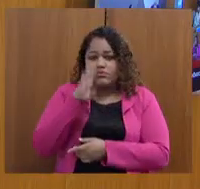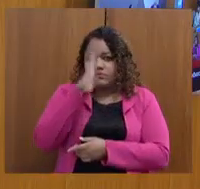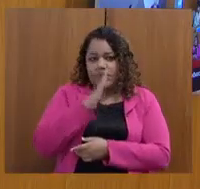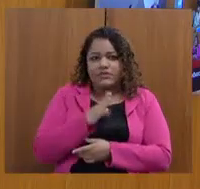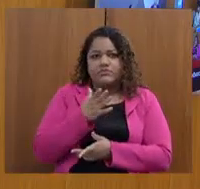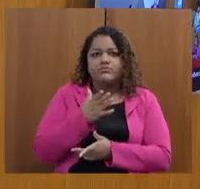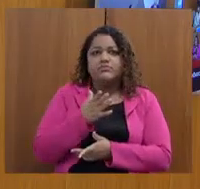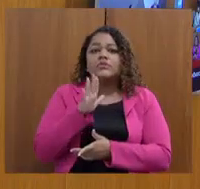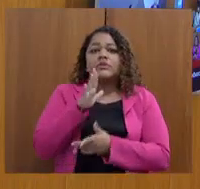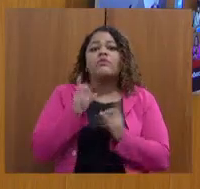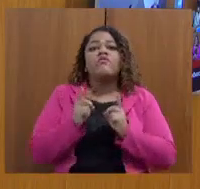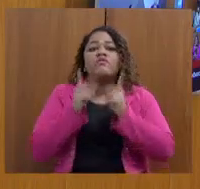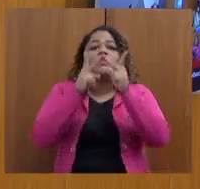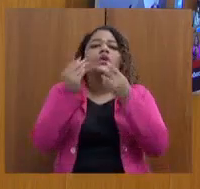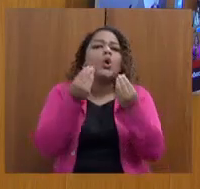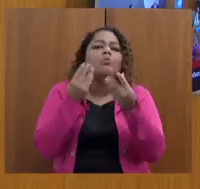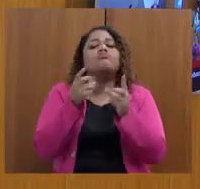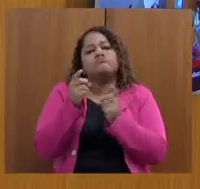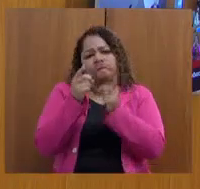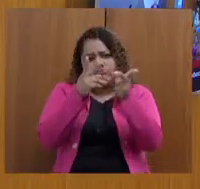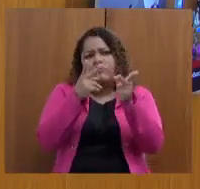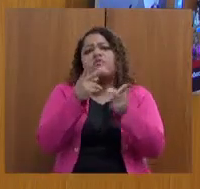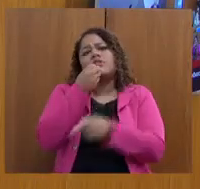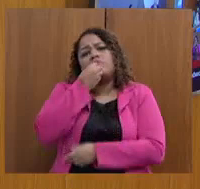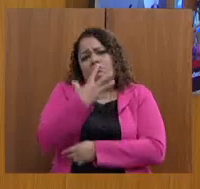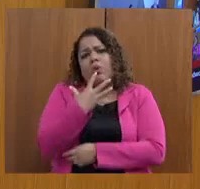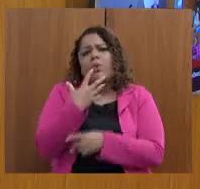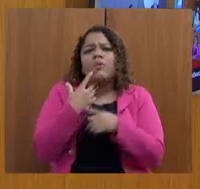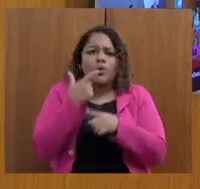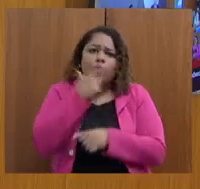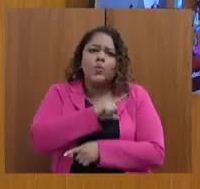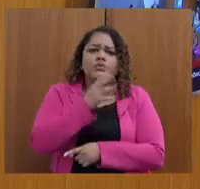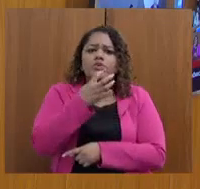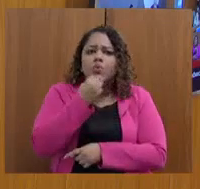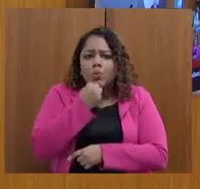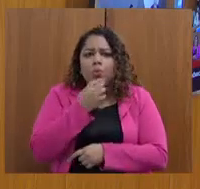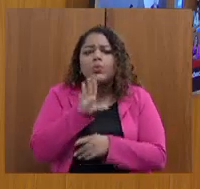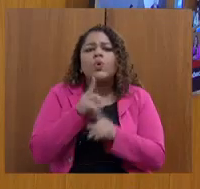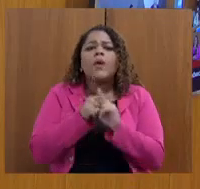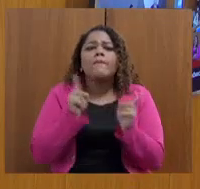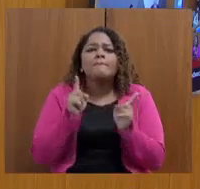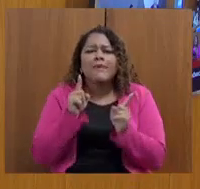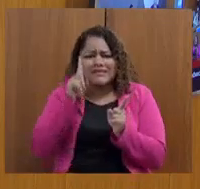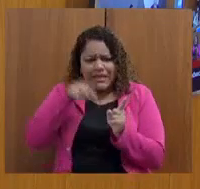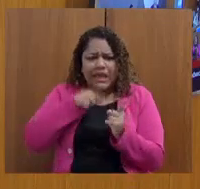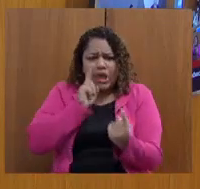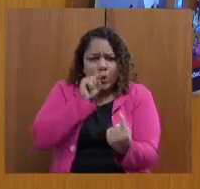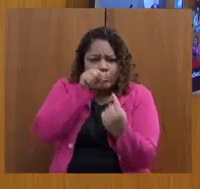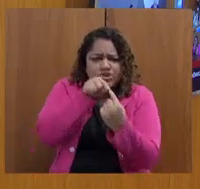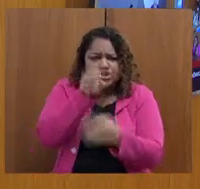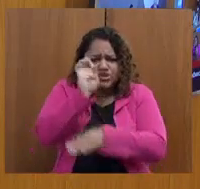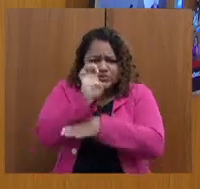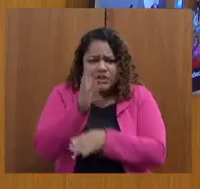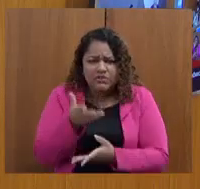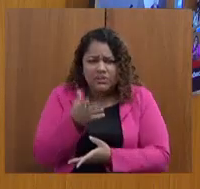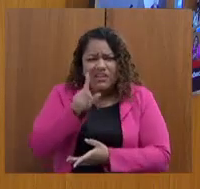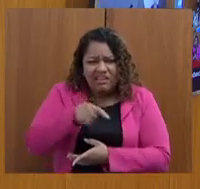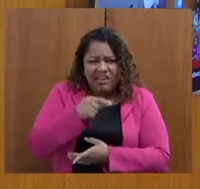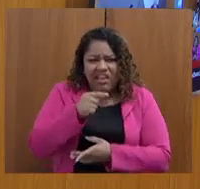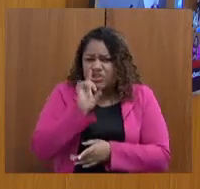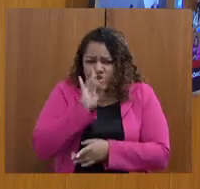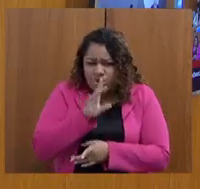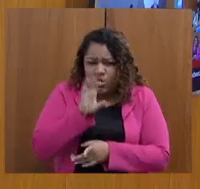que a venda foi boa que vendeu por mais do que comprou mas esse é o nosso objetivo enquanto estado só um pequeno lucro